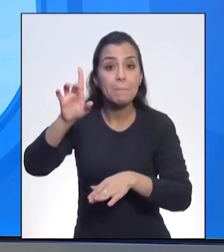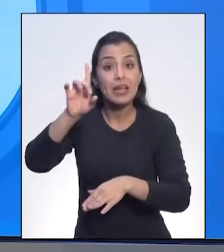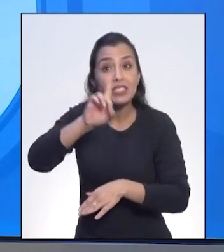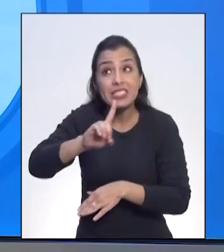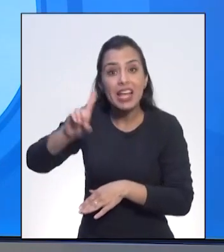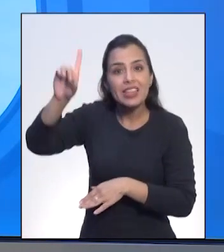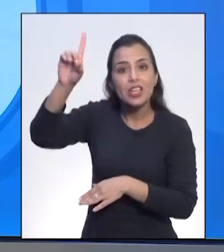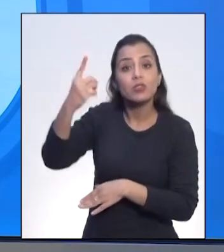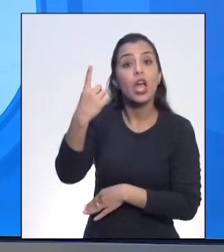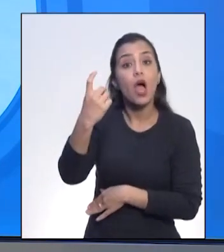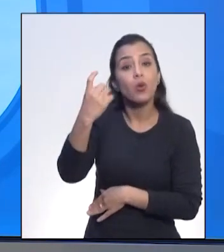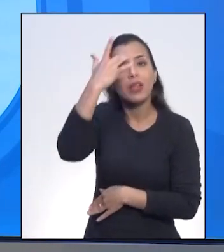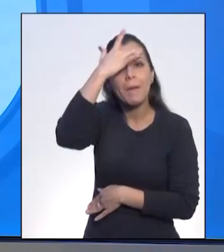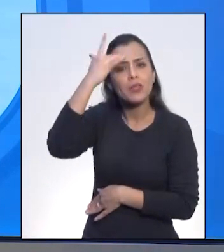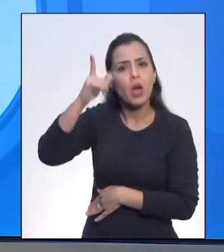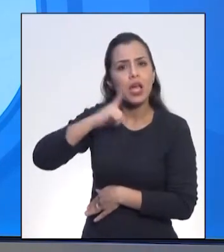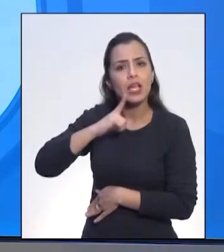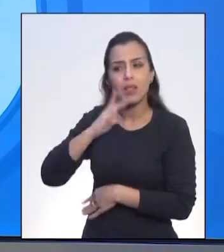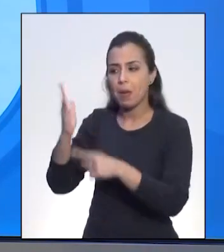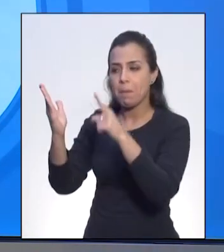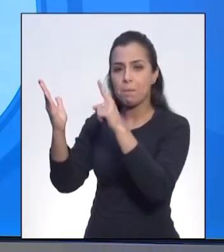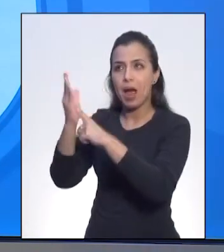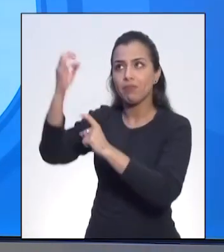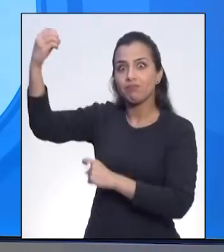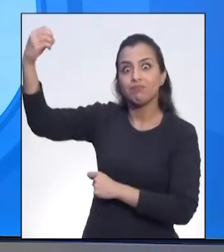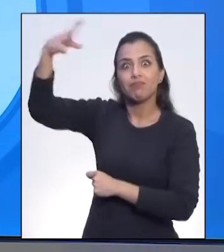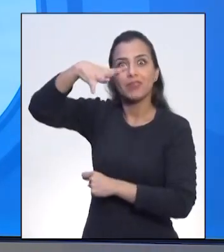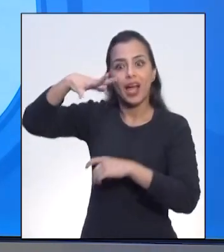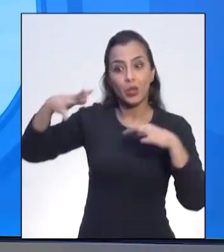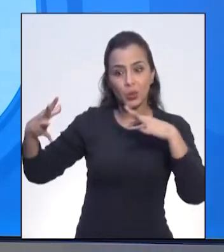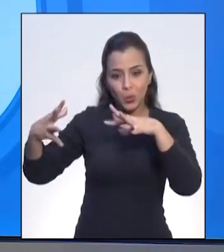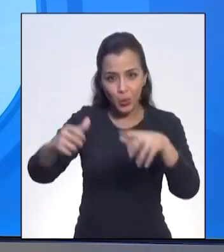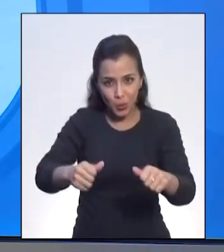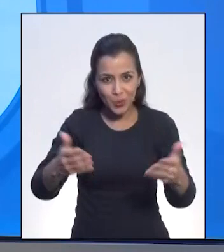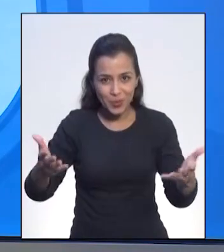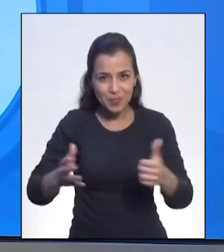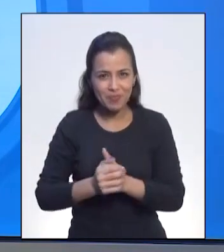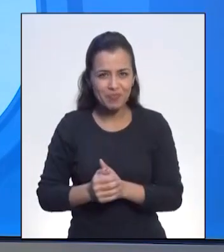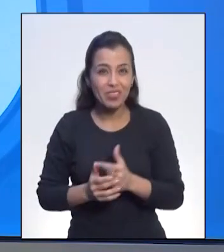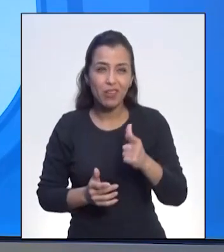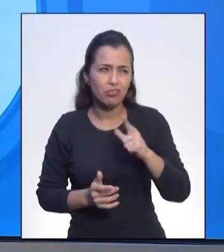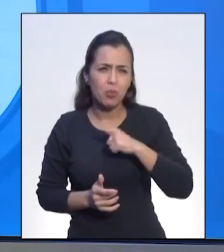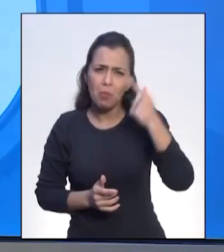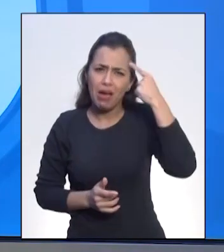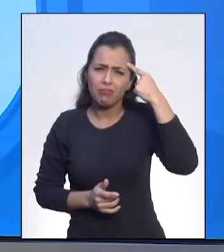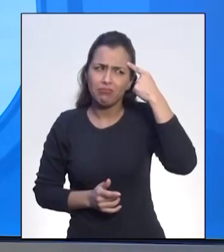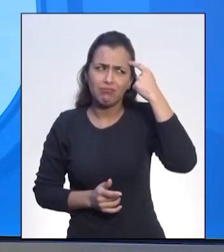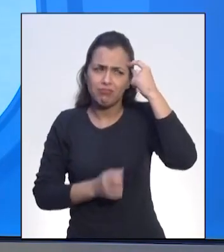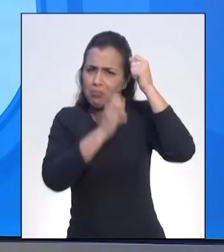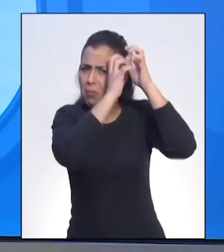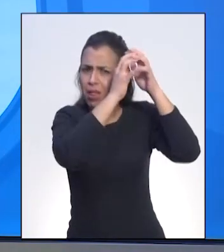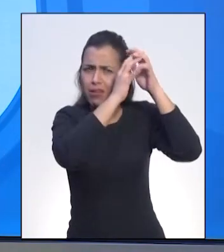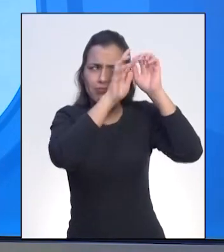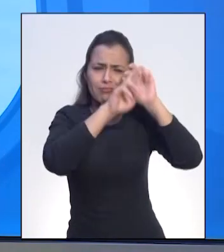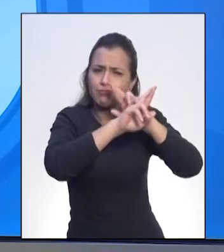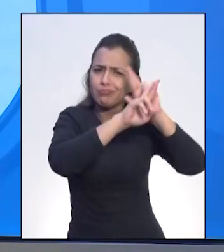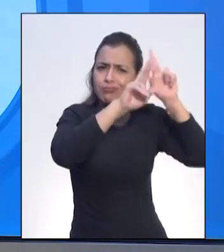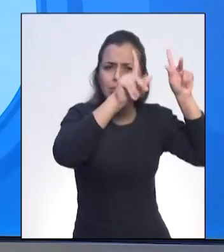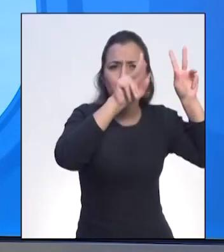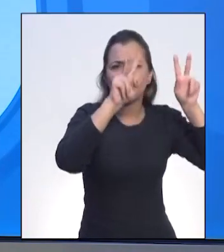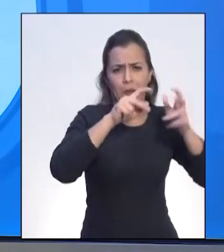a condição de apertar o interruptor e clarear aquele quarto completamente. Vejam que é uma outra ideia de verdade. A verdade é uma coisa que se